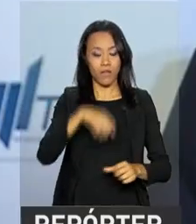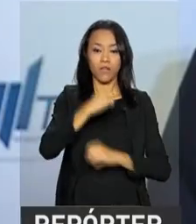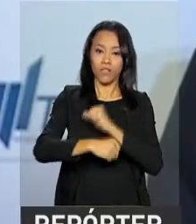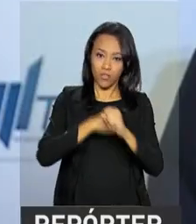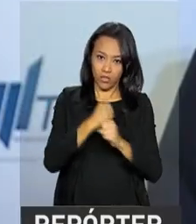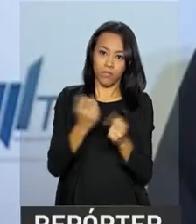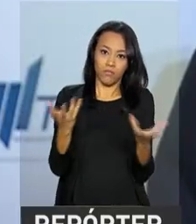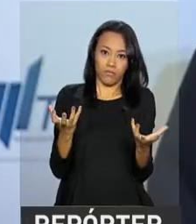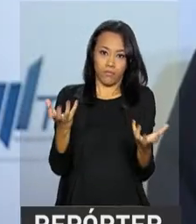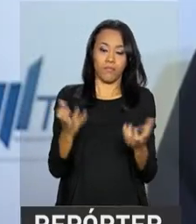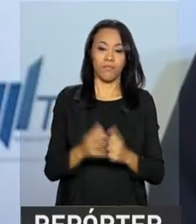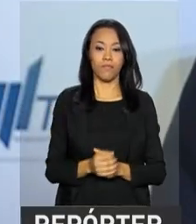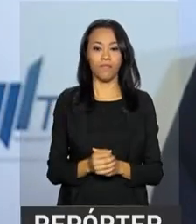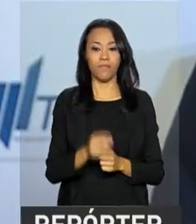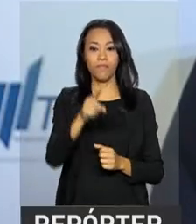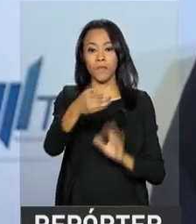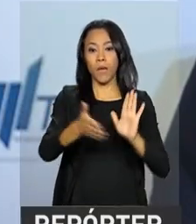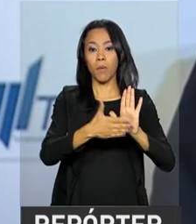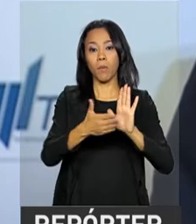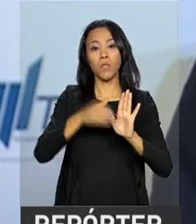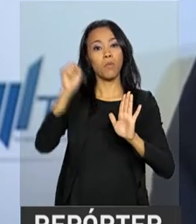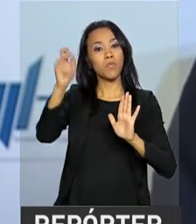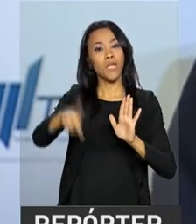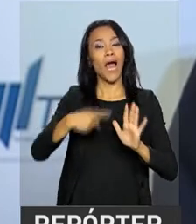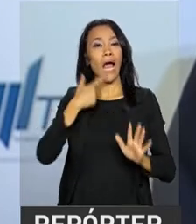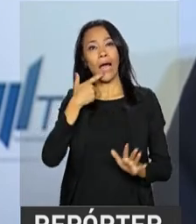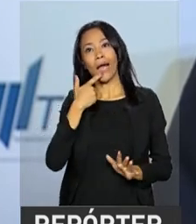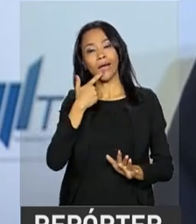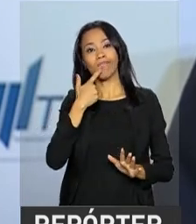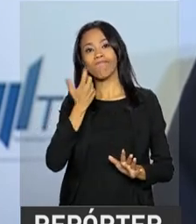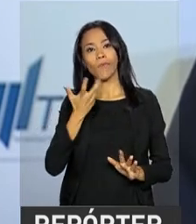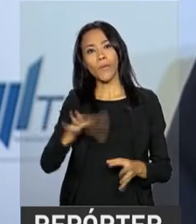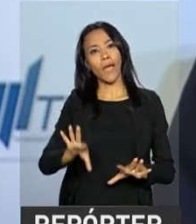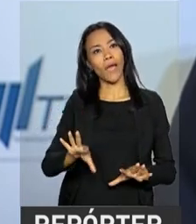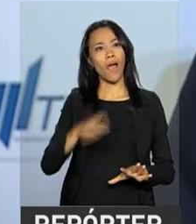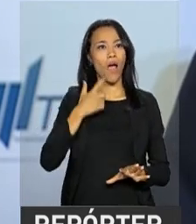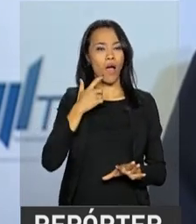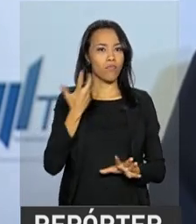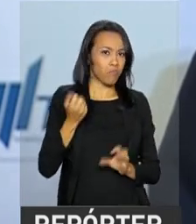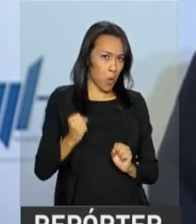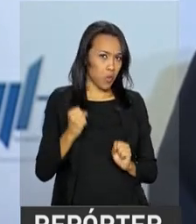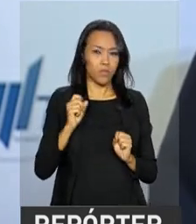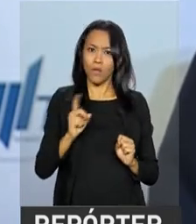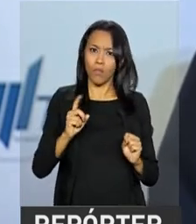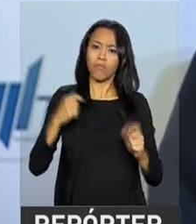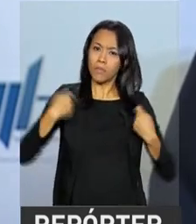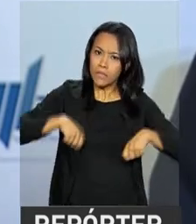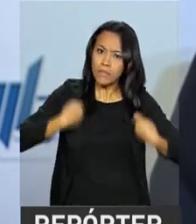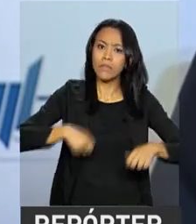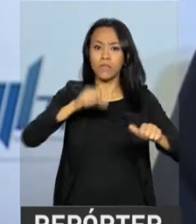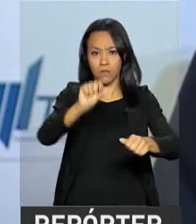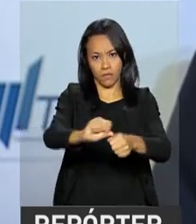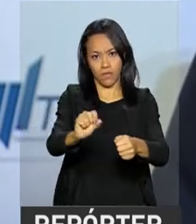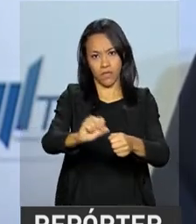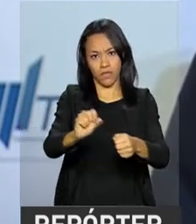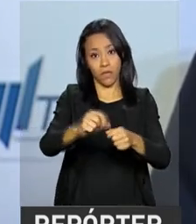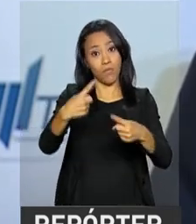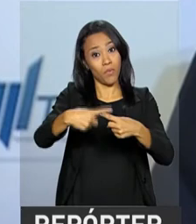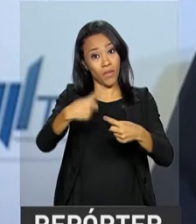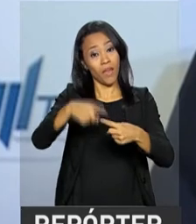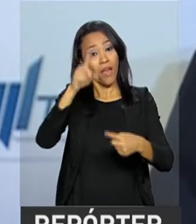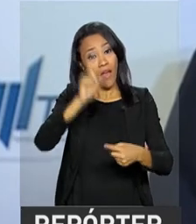a previdência não é uma questão de escolha ela terá que ser feito é um momento que ela a questão fiscal